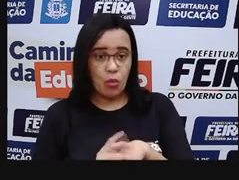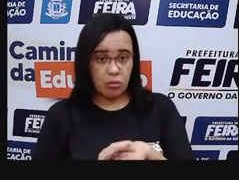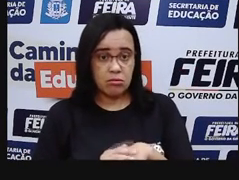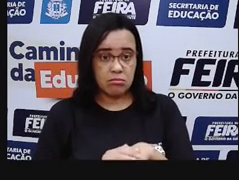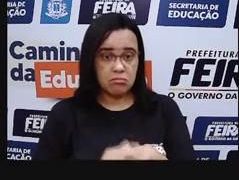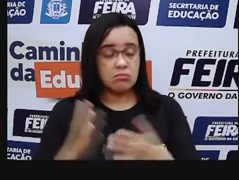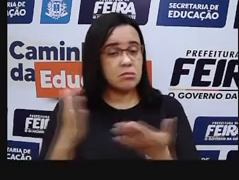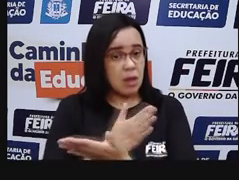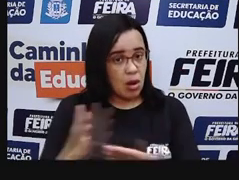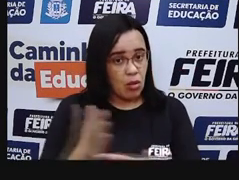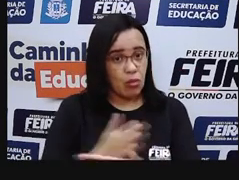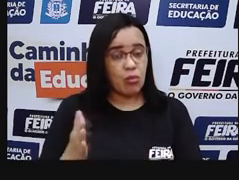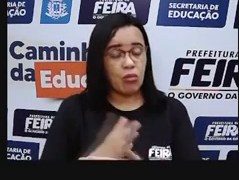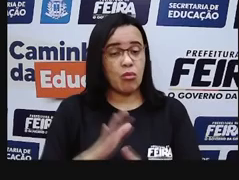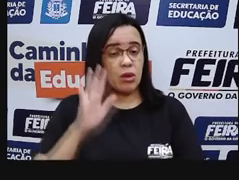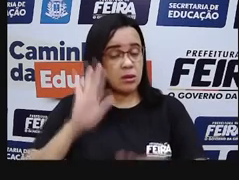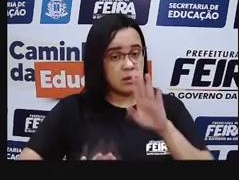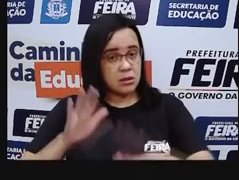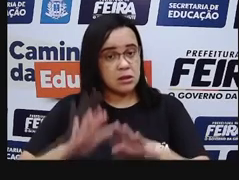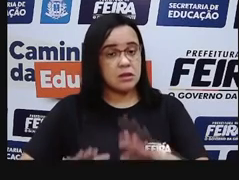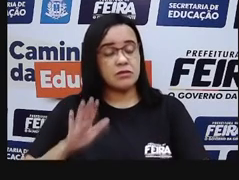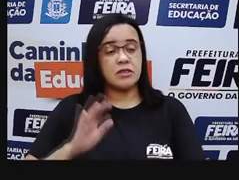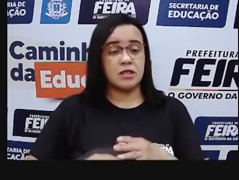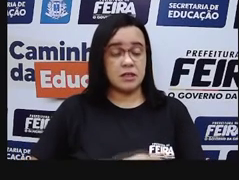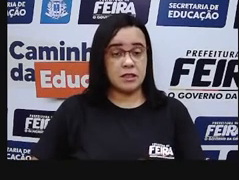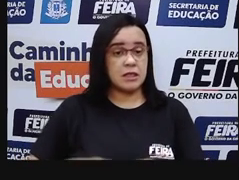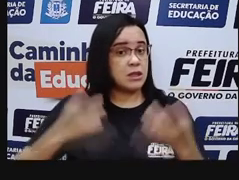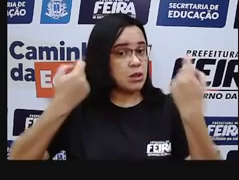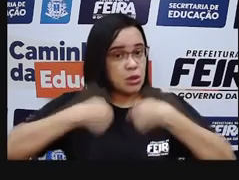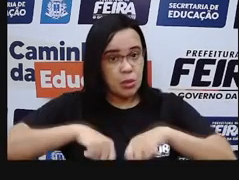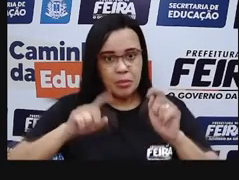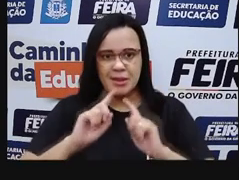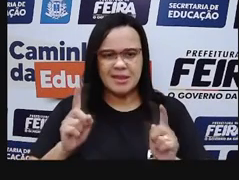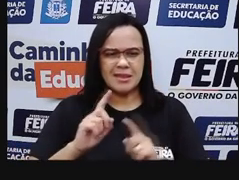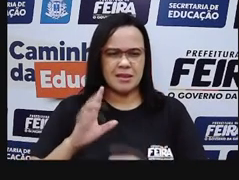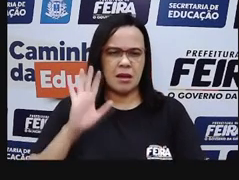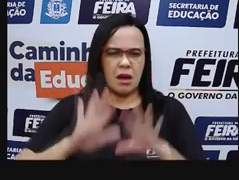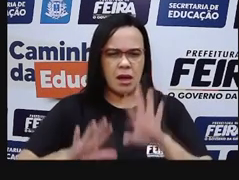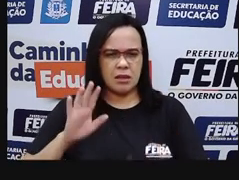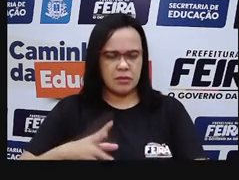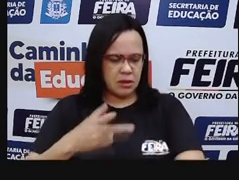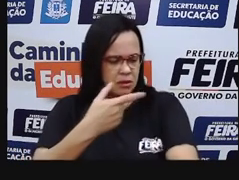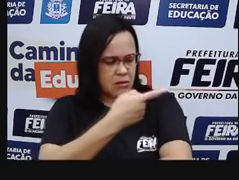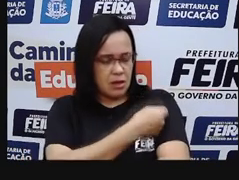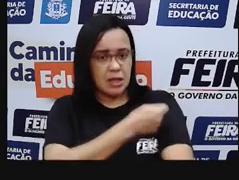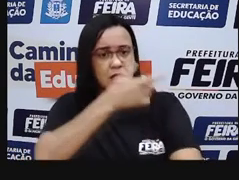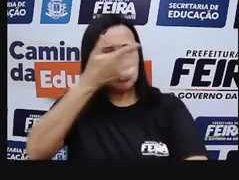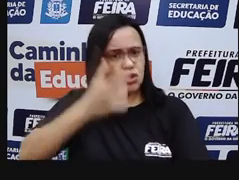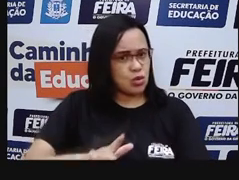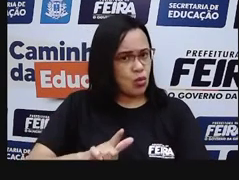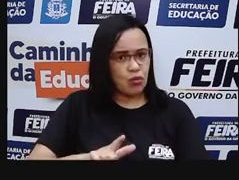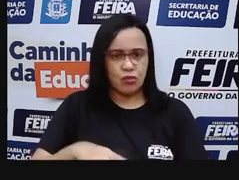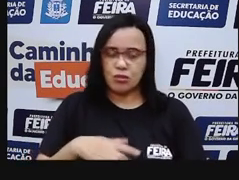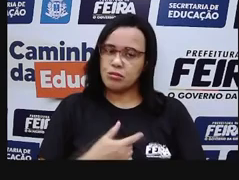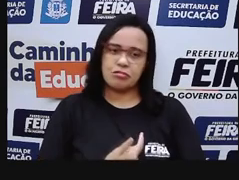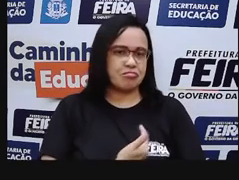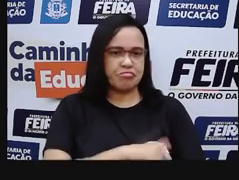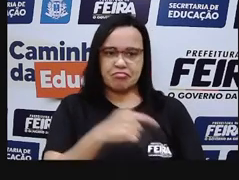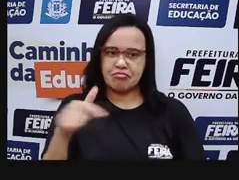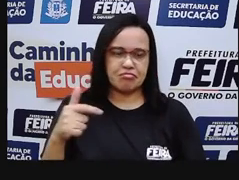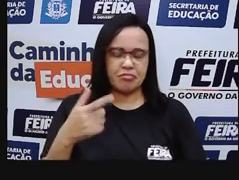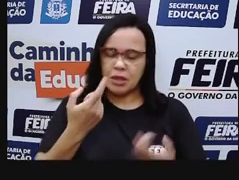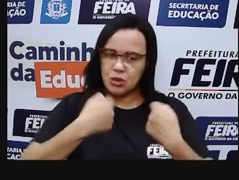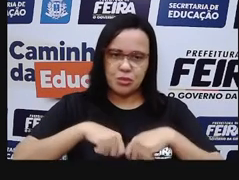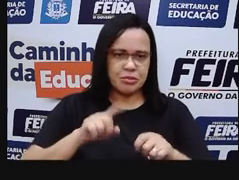tomou a vacina contra eu não vai precisar de uma realização né a gente não vai precisar tomar outras doses